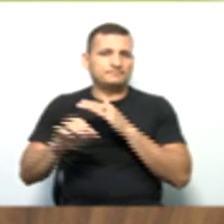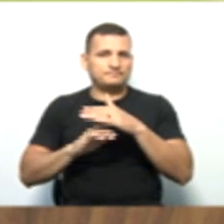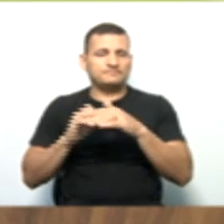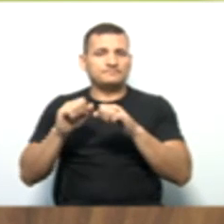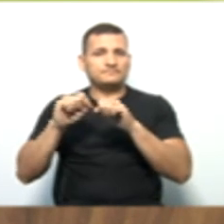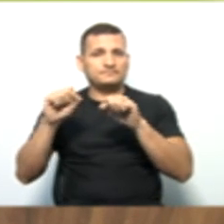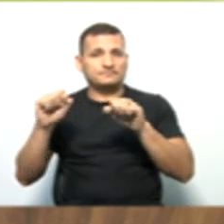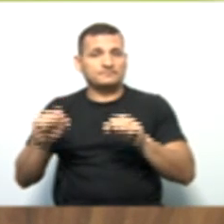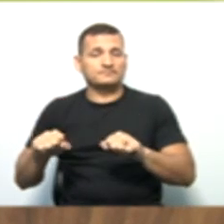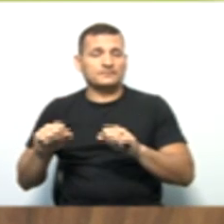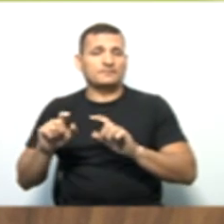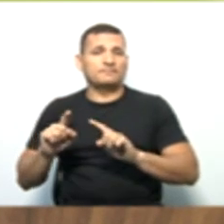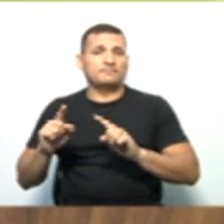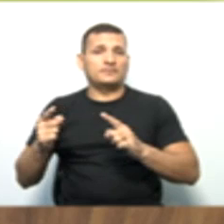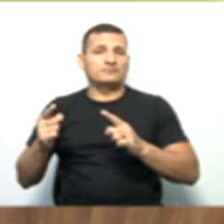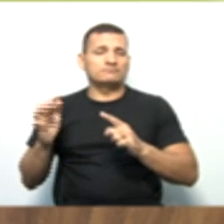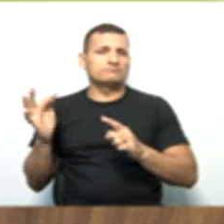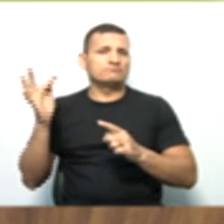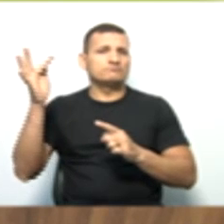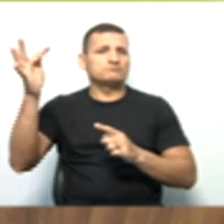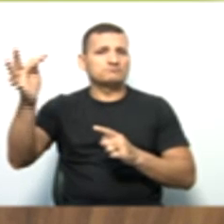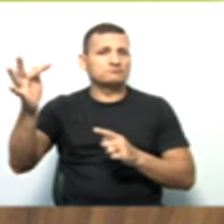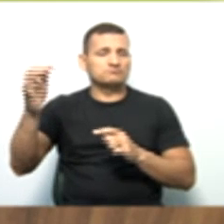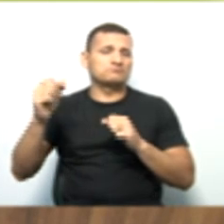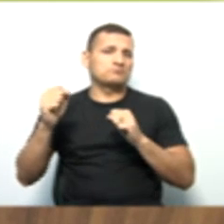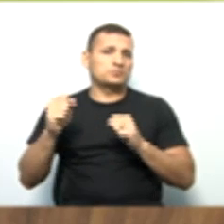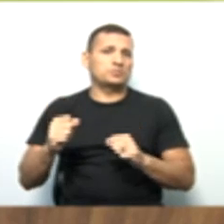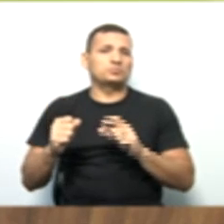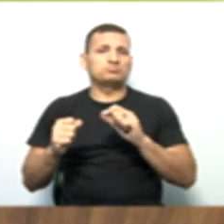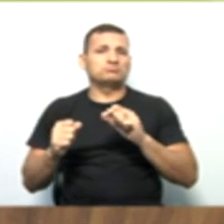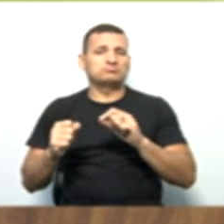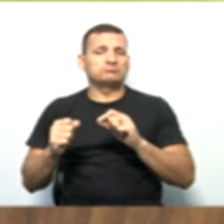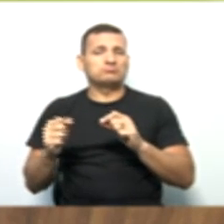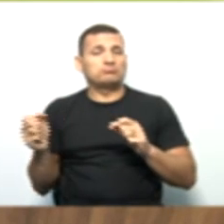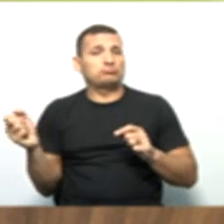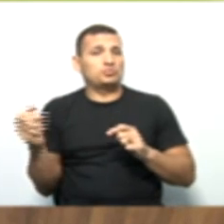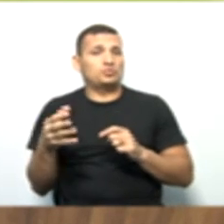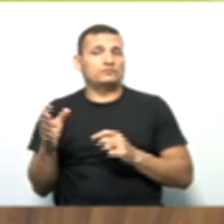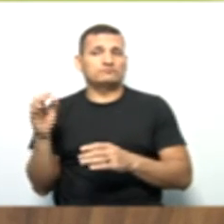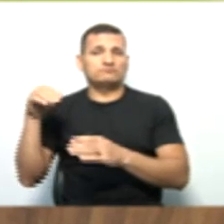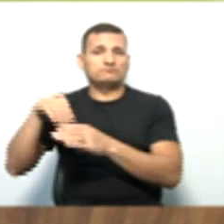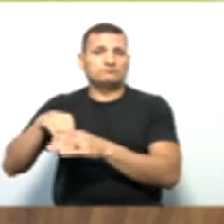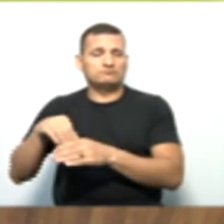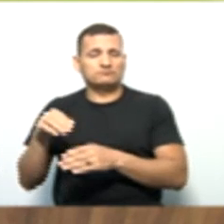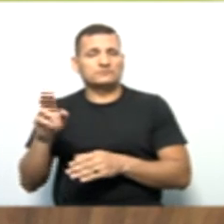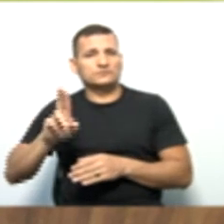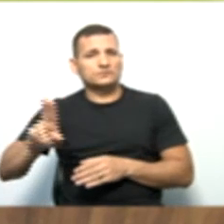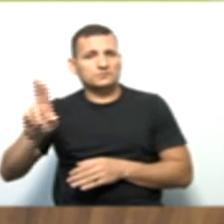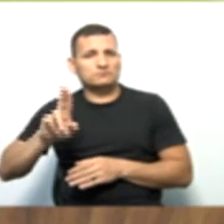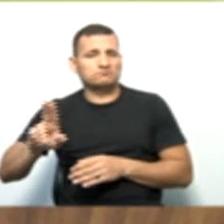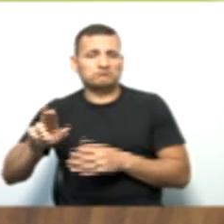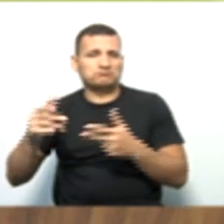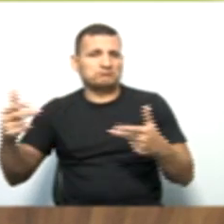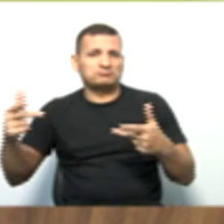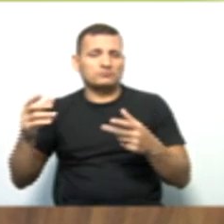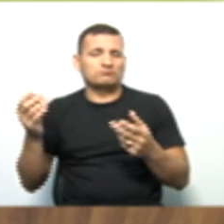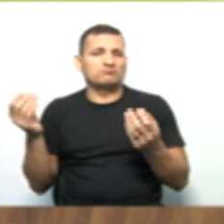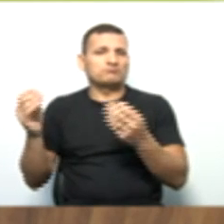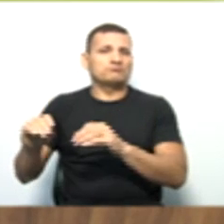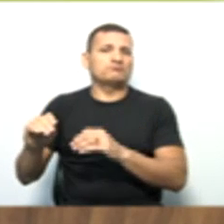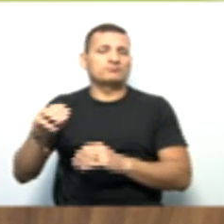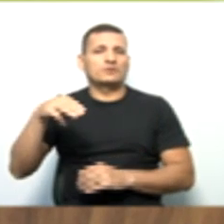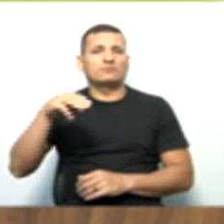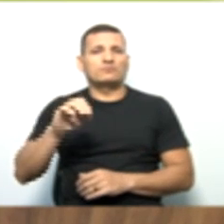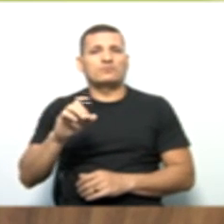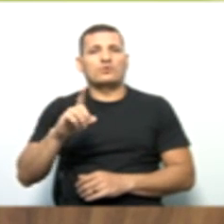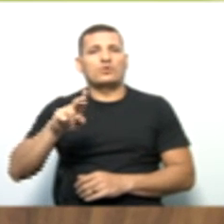no futuro pode ser exigido uma nova funcionalidade para esse sistema, acrescentar um novo módulo, como o senhor acabou